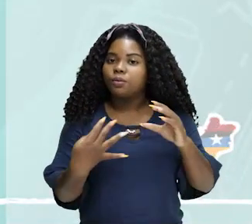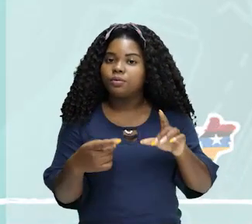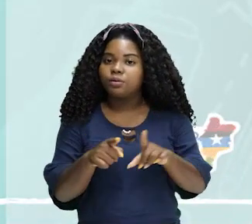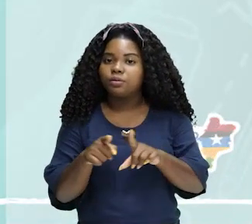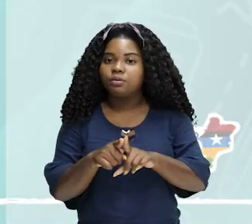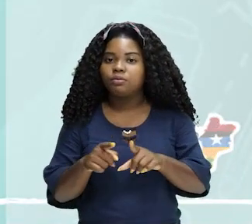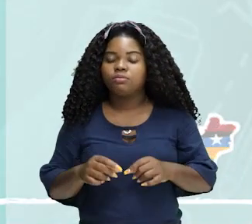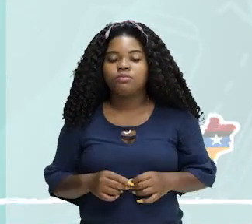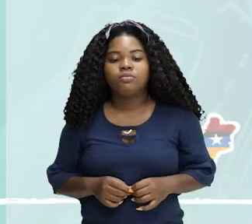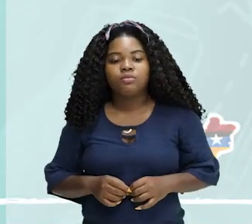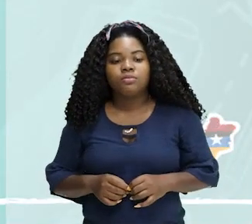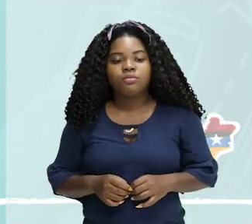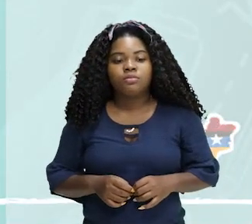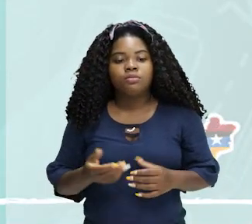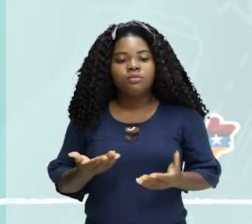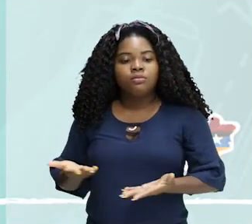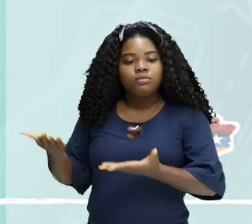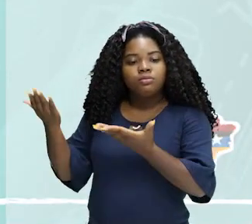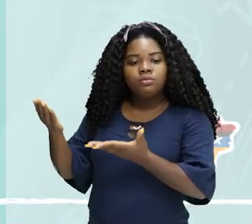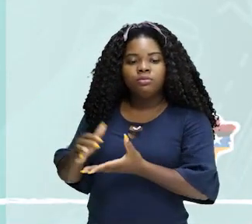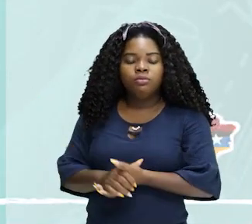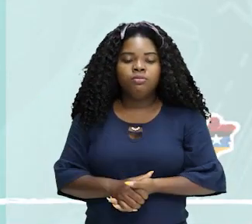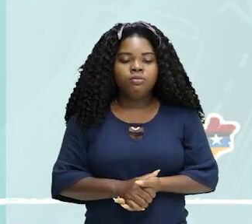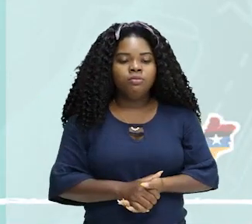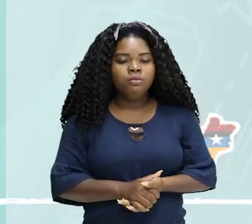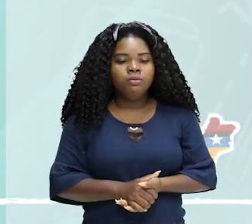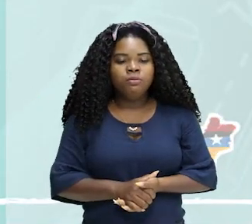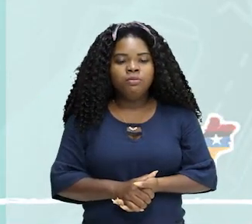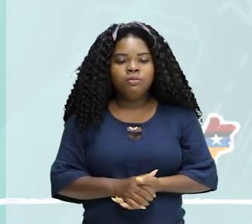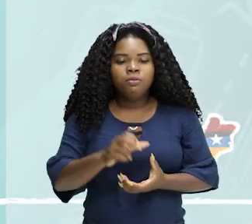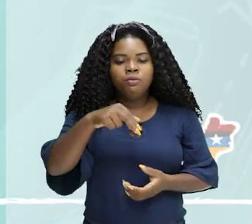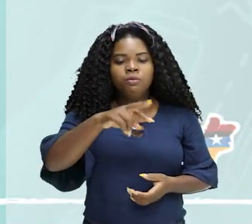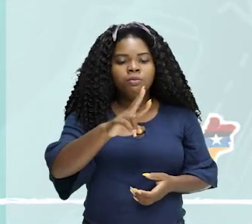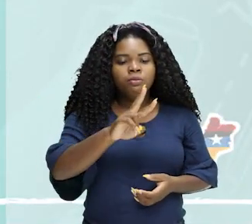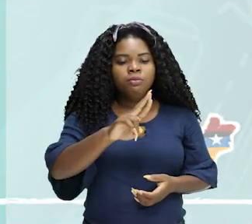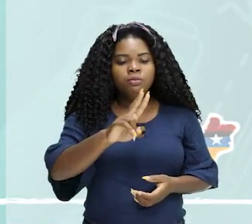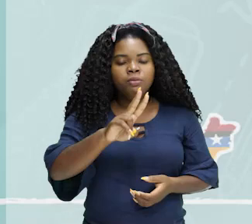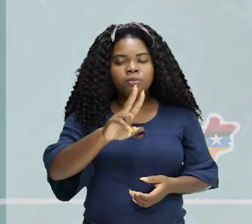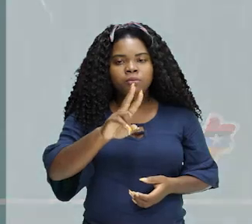Olha aqui. Monocotiledônea. As